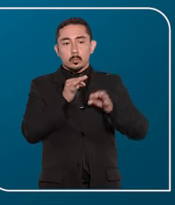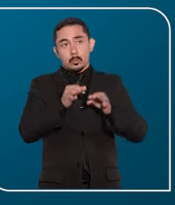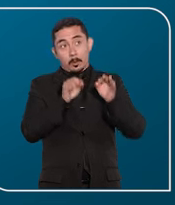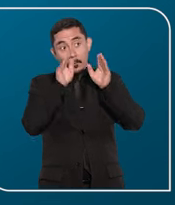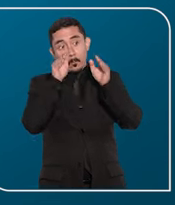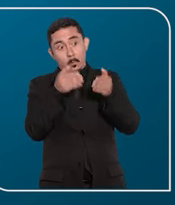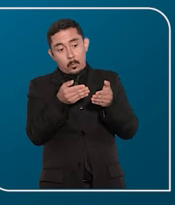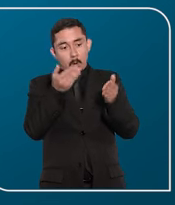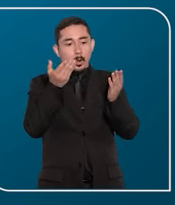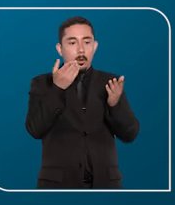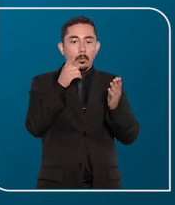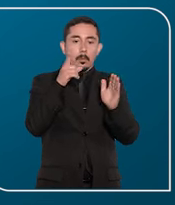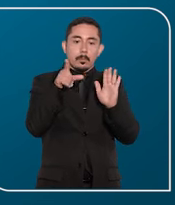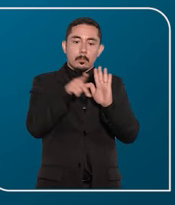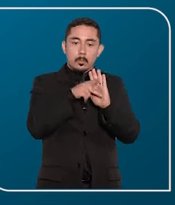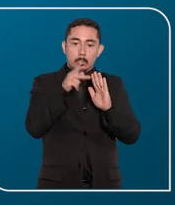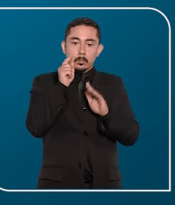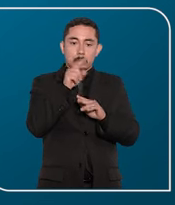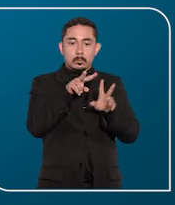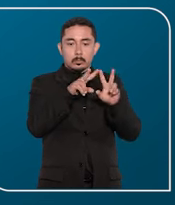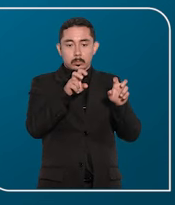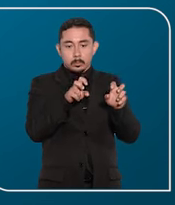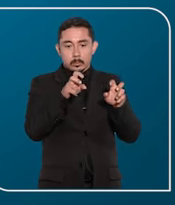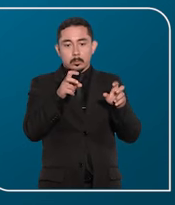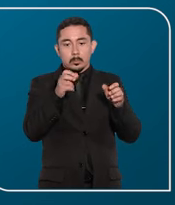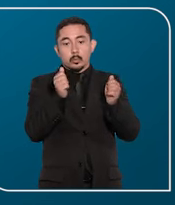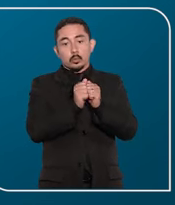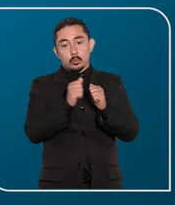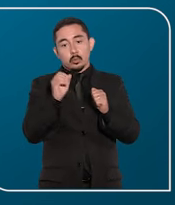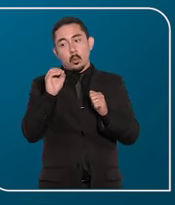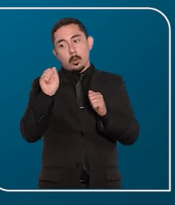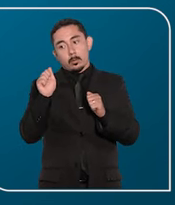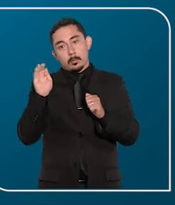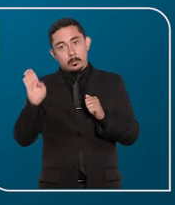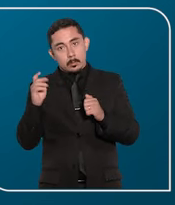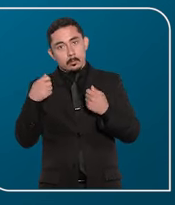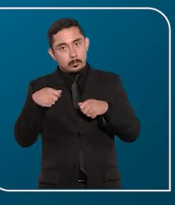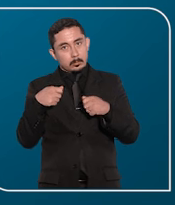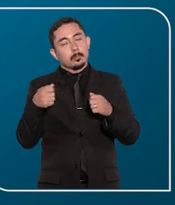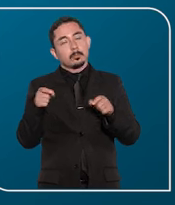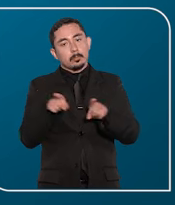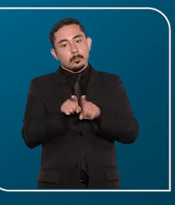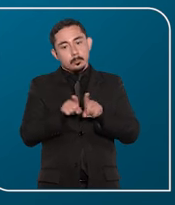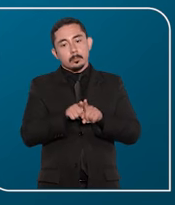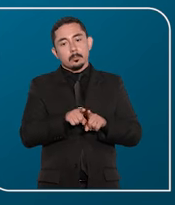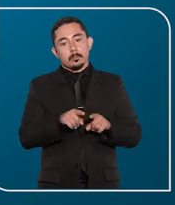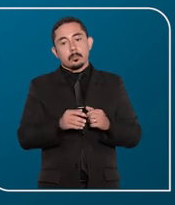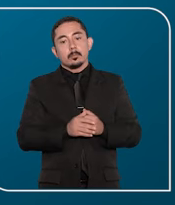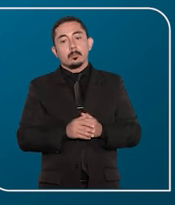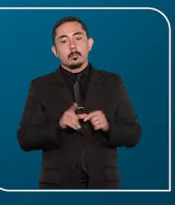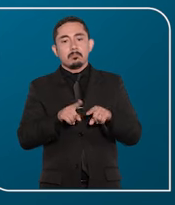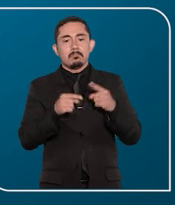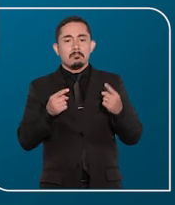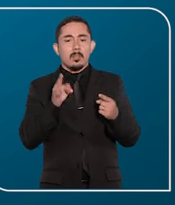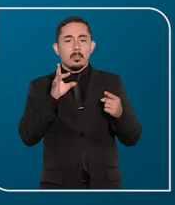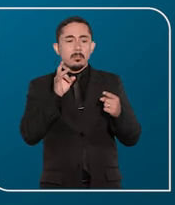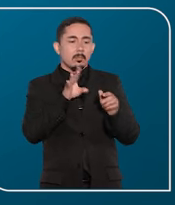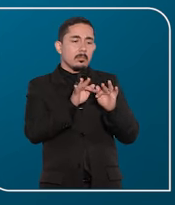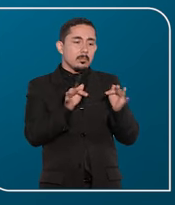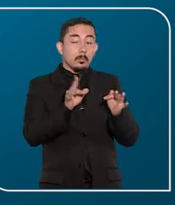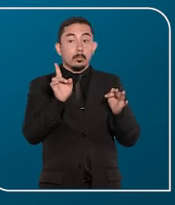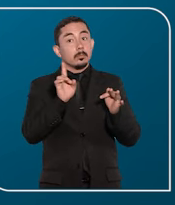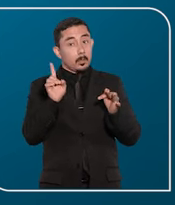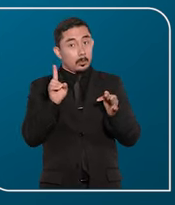e objetiva, cumprida com a presença de representante da OAB. Agora, pura e simplesmente desrespeitar é